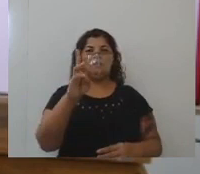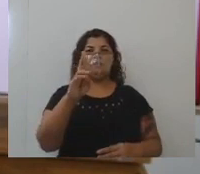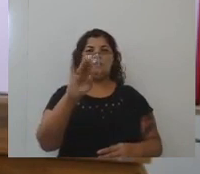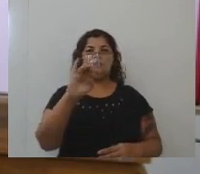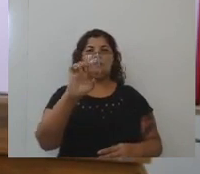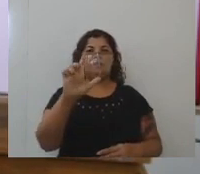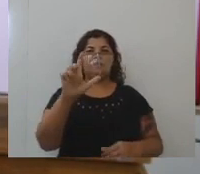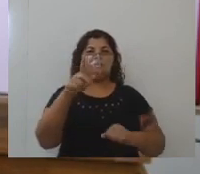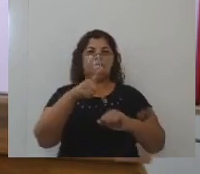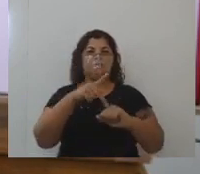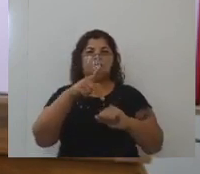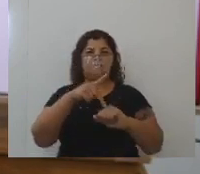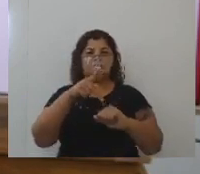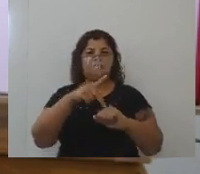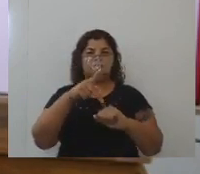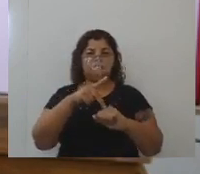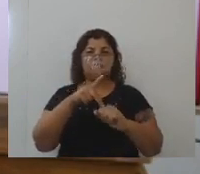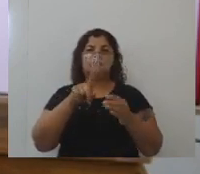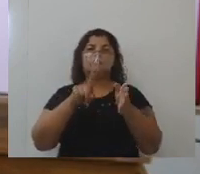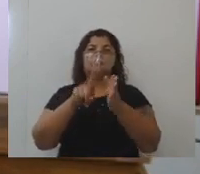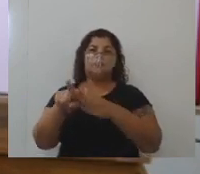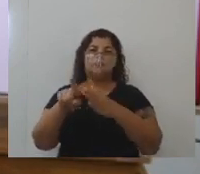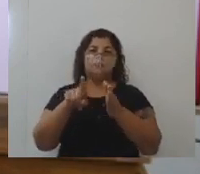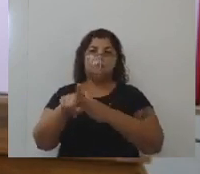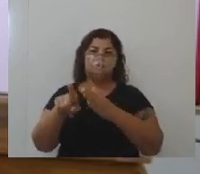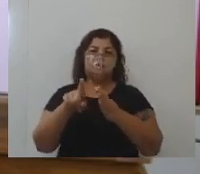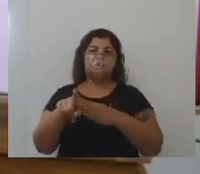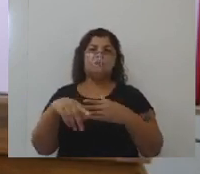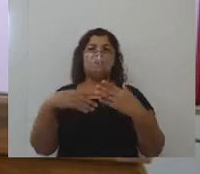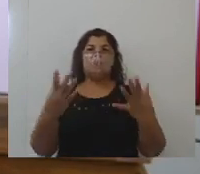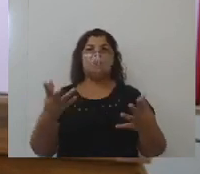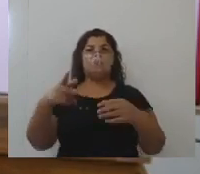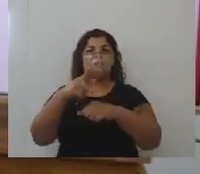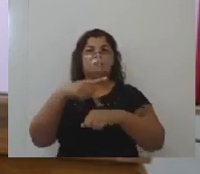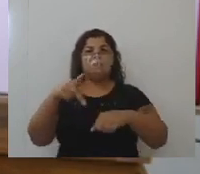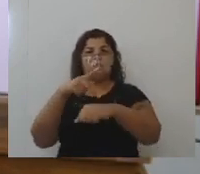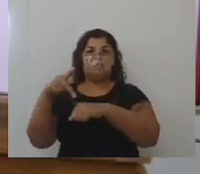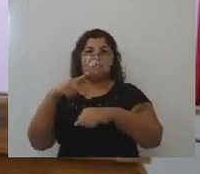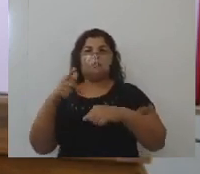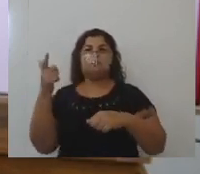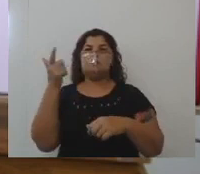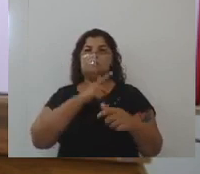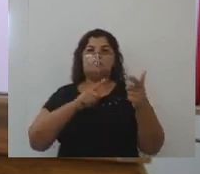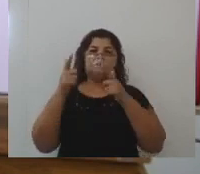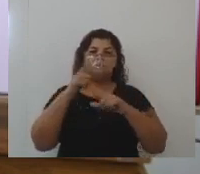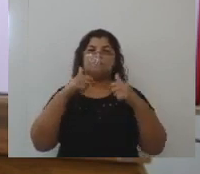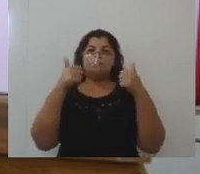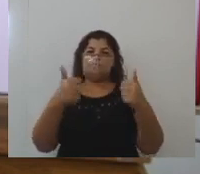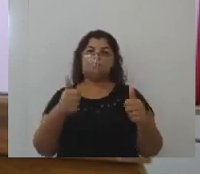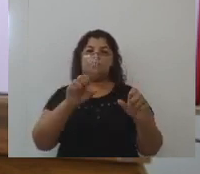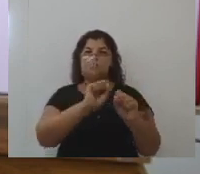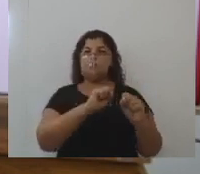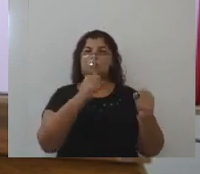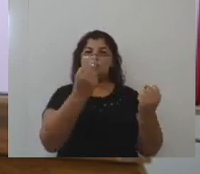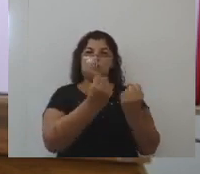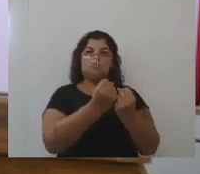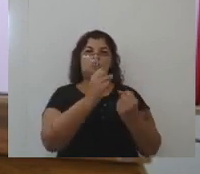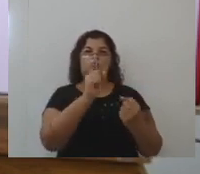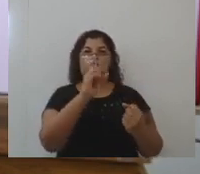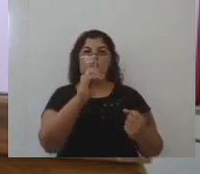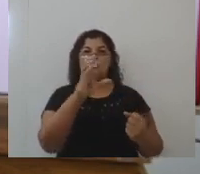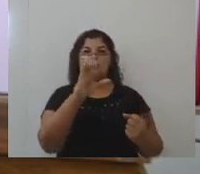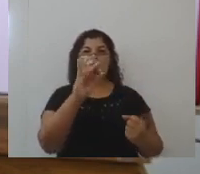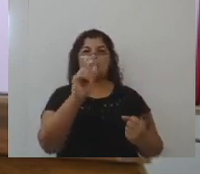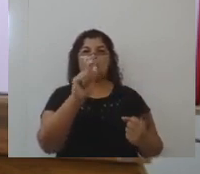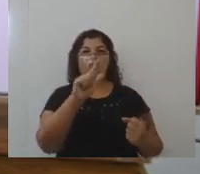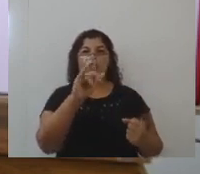amo Petrolina. Boa tarde, professor. Queria saber quais países deram certo com o socialismo. Se o socialismo é tão bom, por